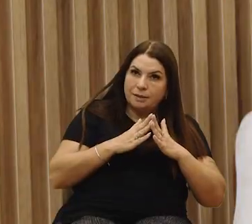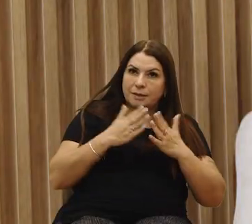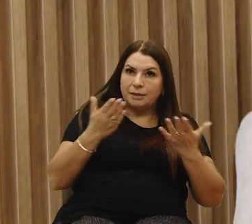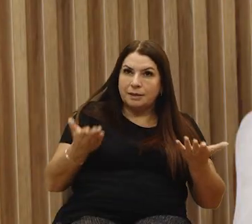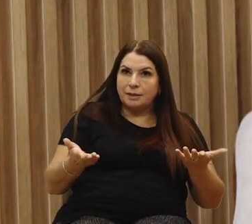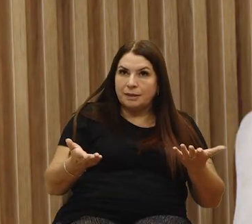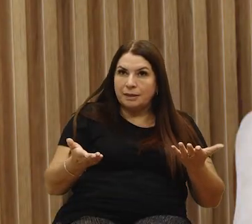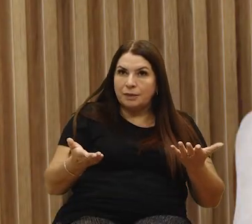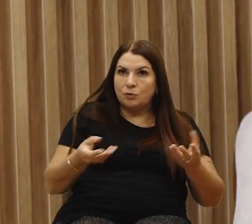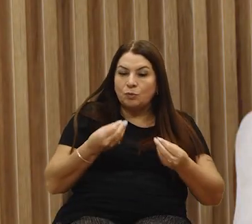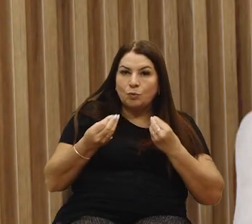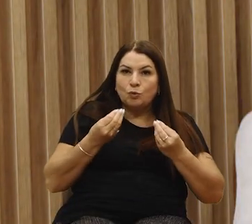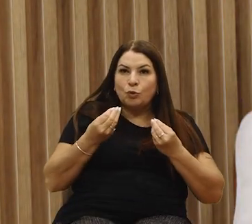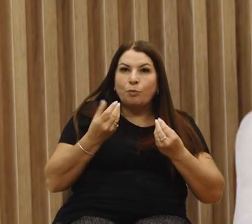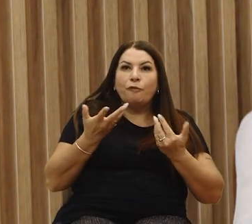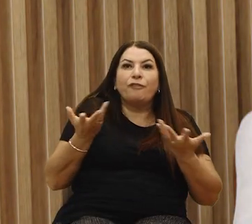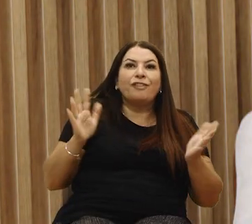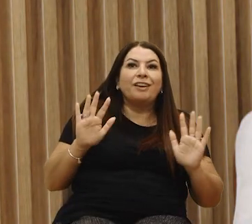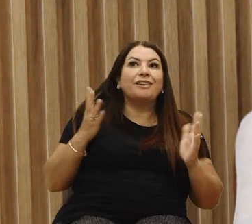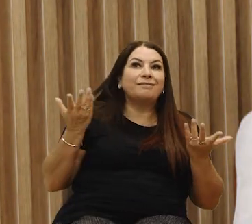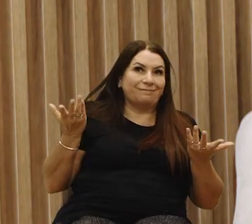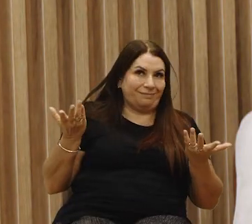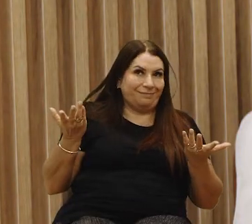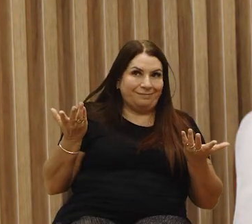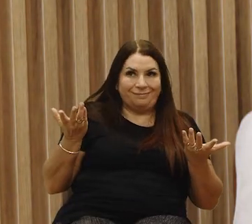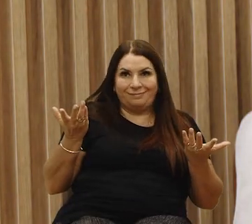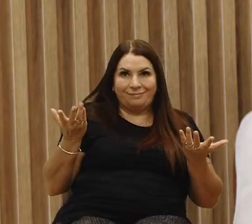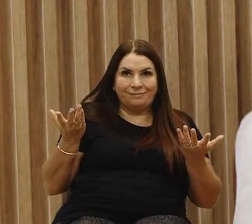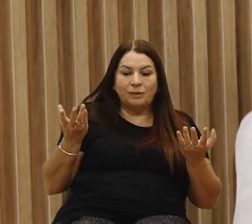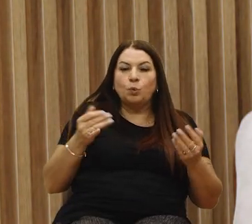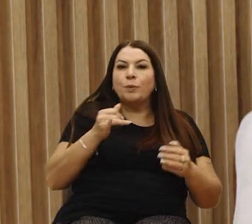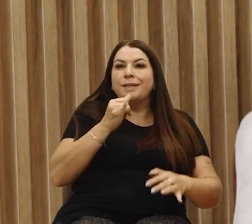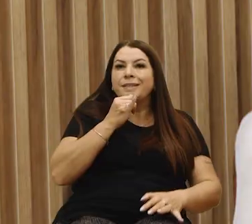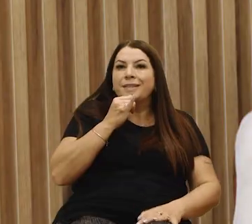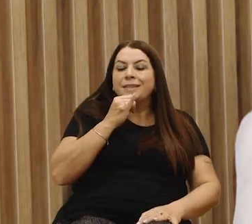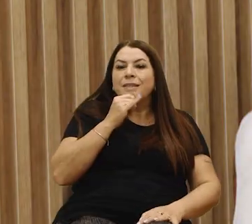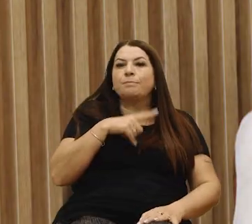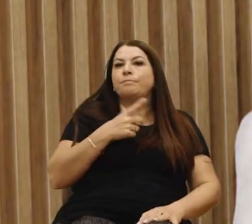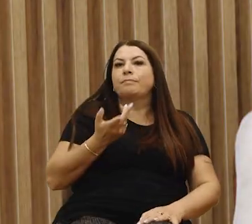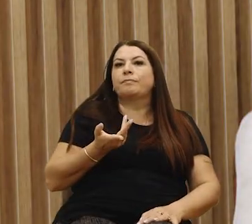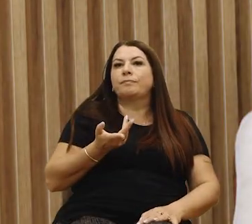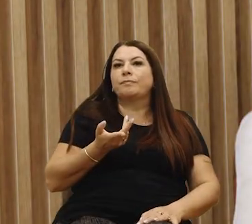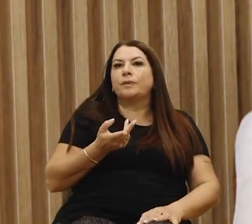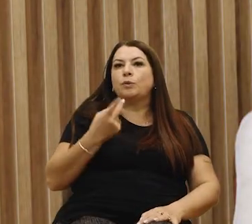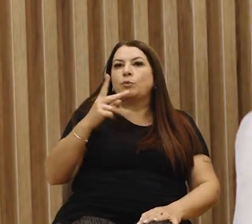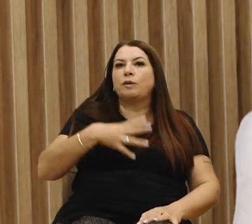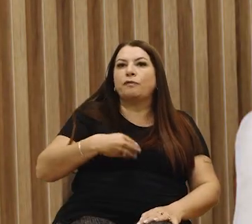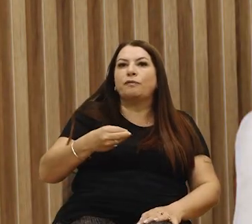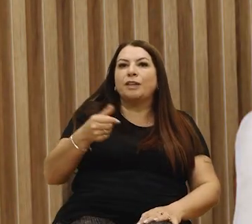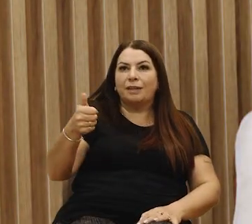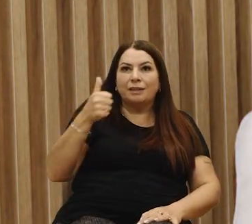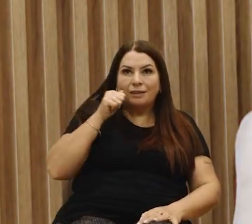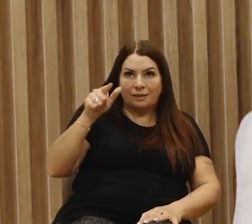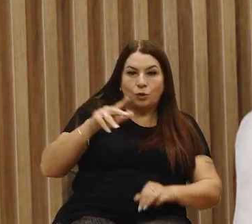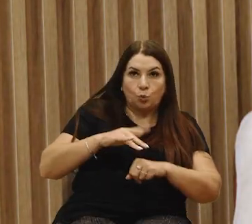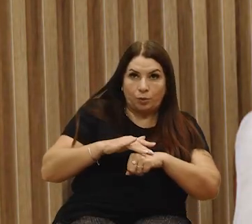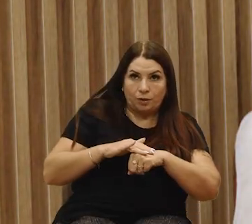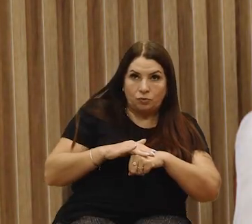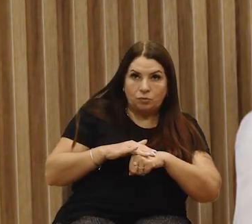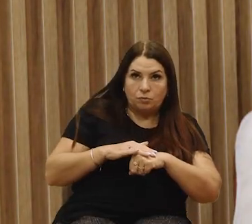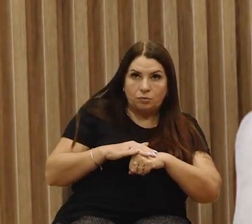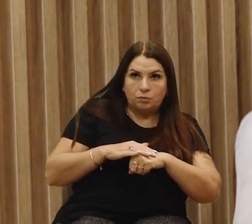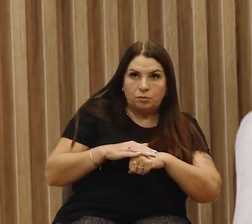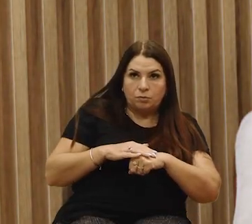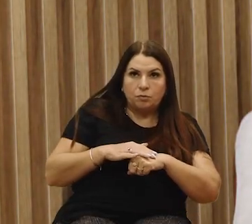né? Como fica isso? Né? Um exemplo, você tá com a sua filha doente. Tá